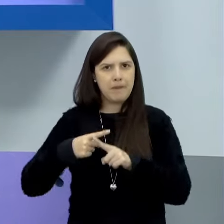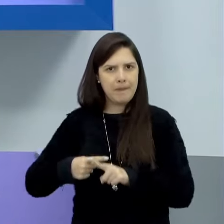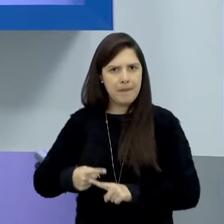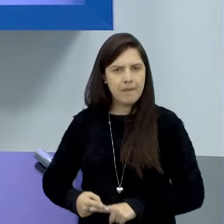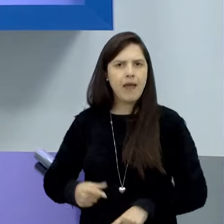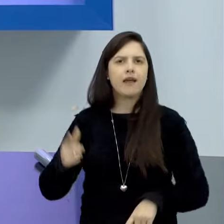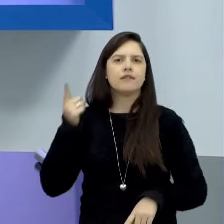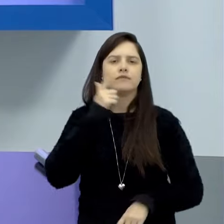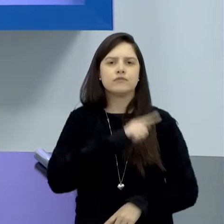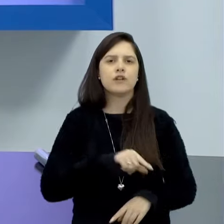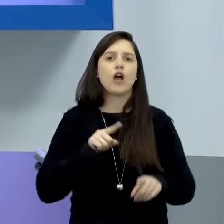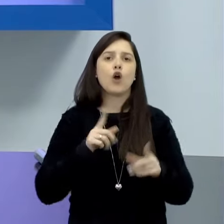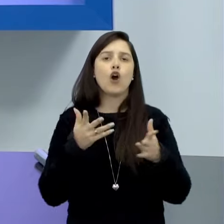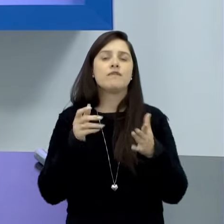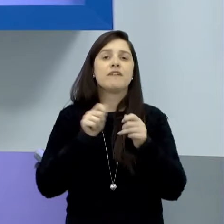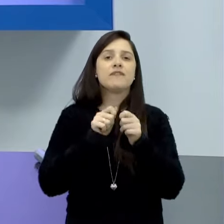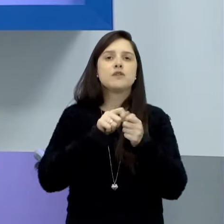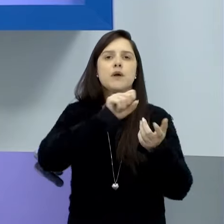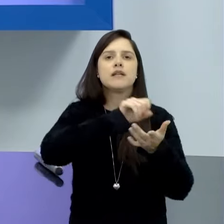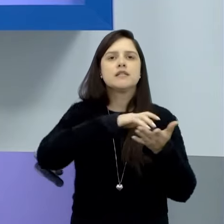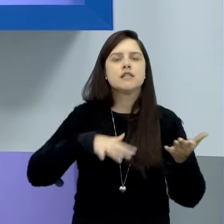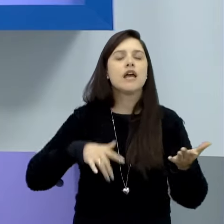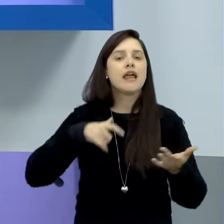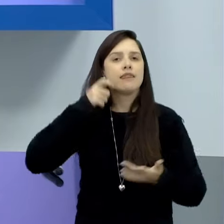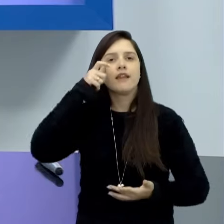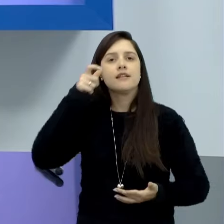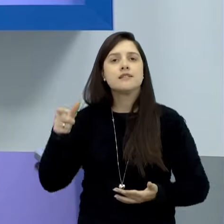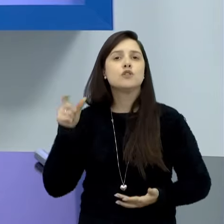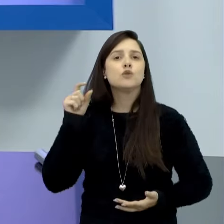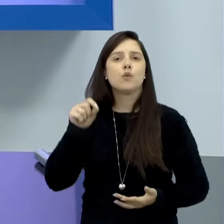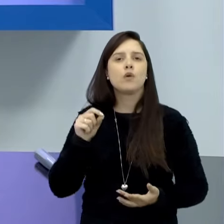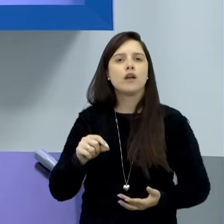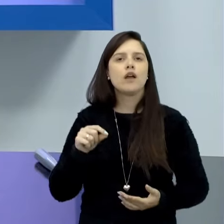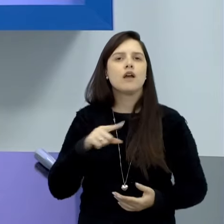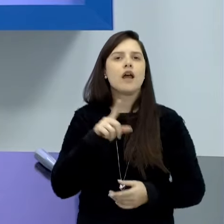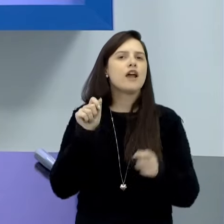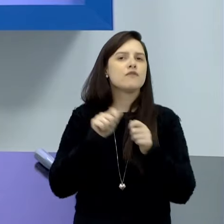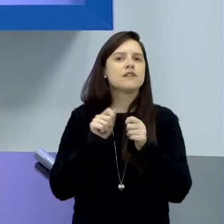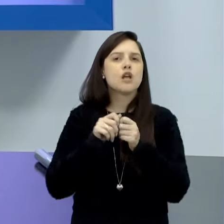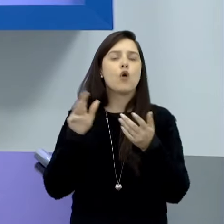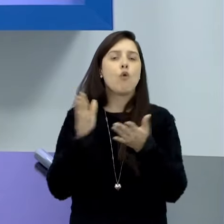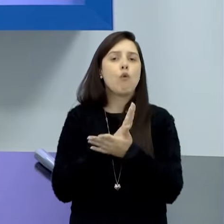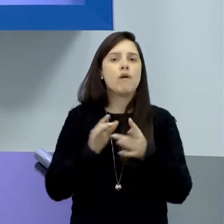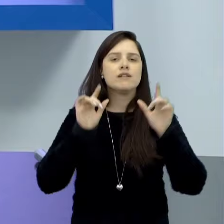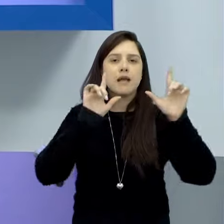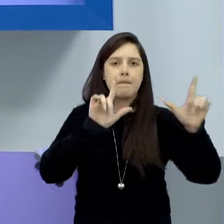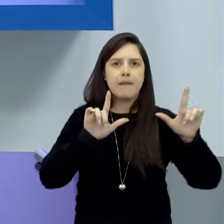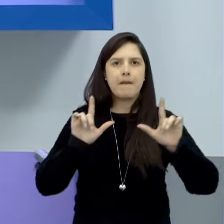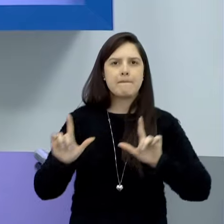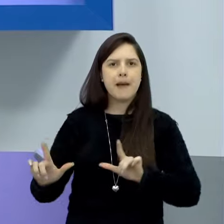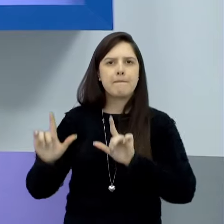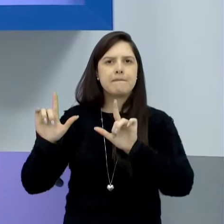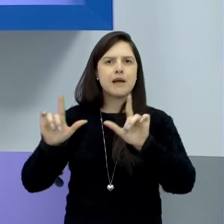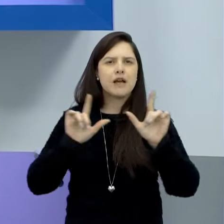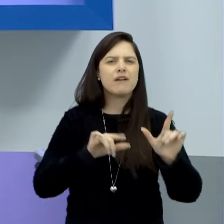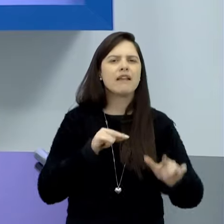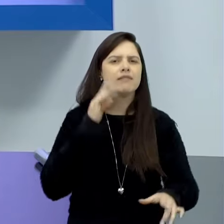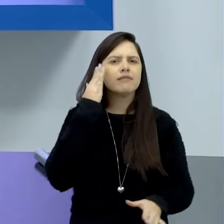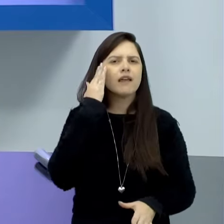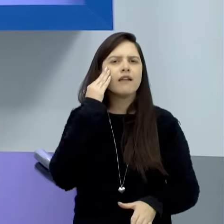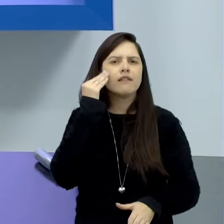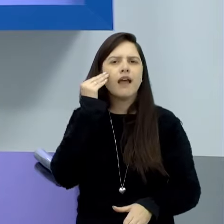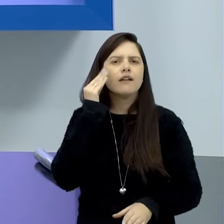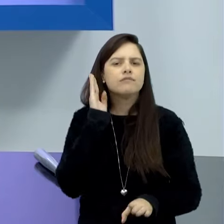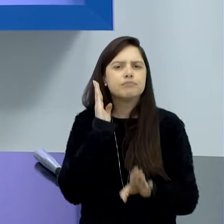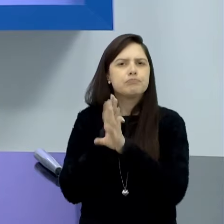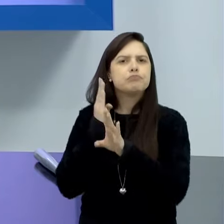vai fazer um exercício bem interessante. A gente vai ver algumas imagens e a gente vai tentar descobrir se